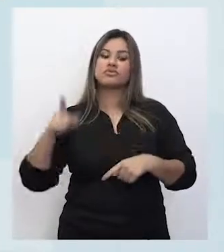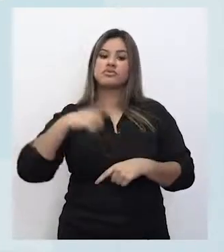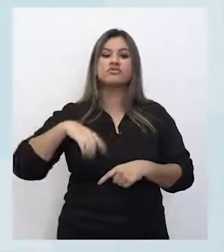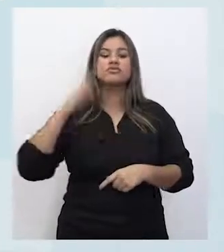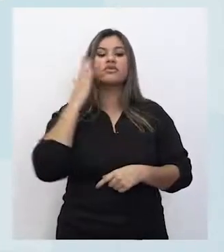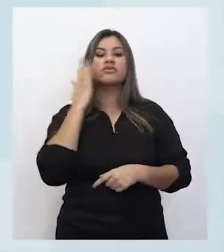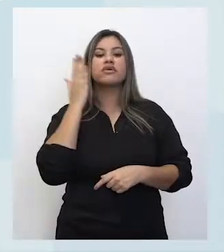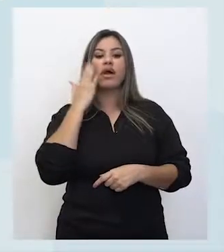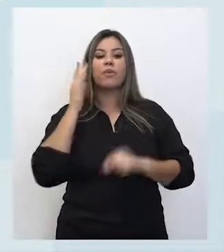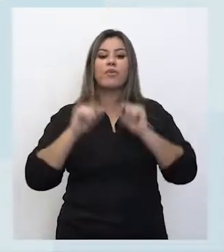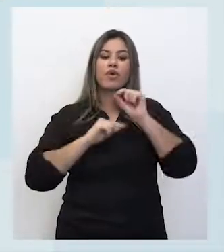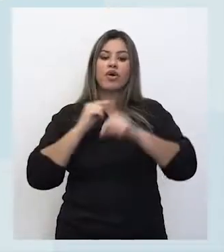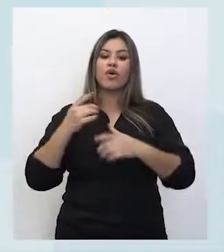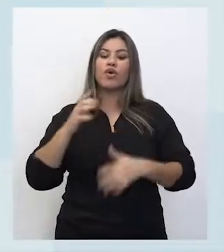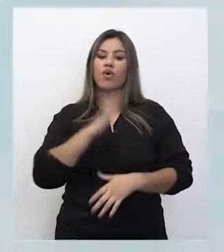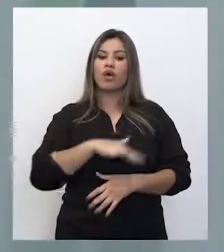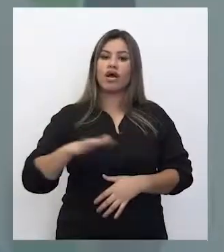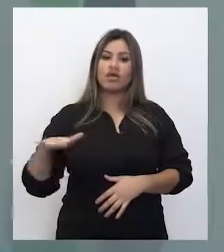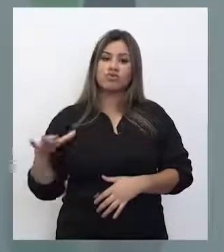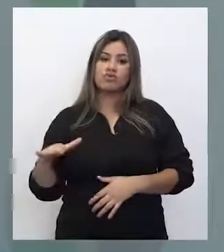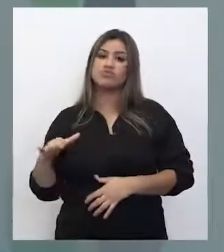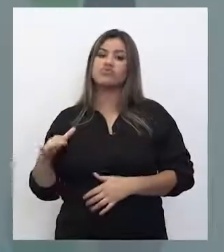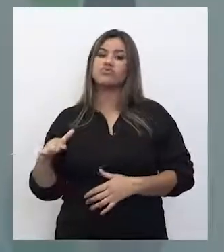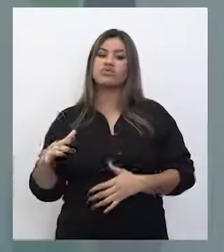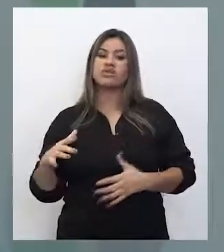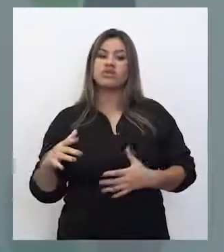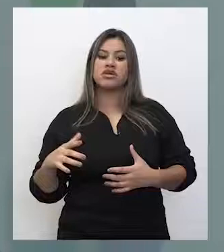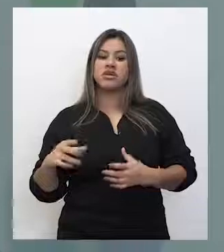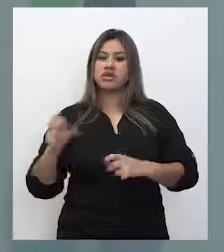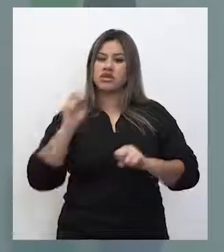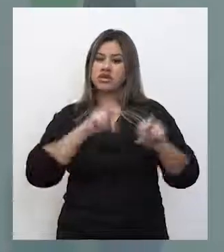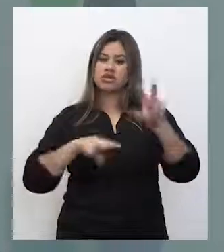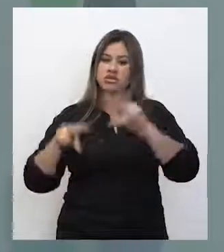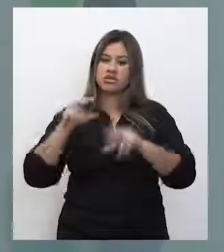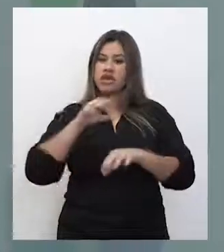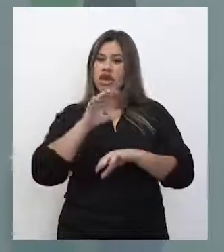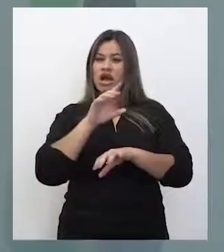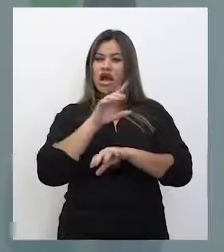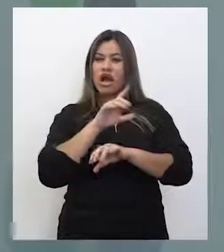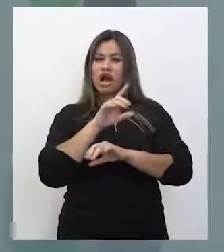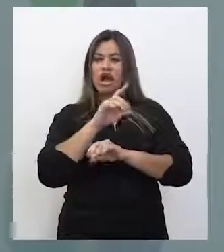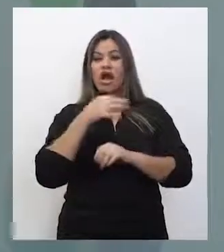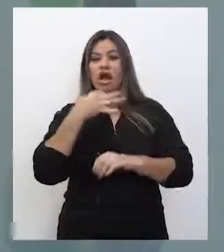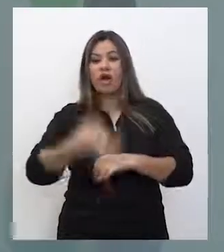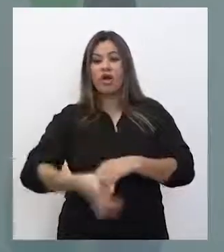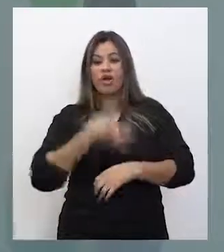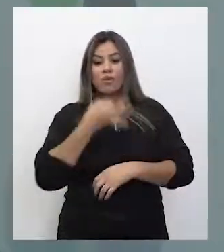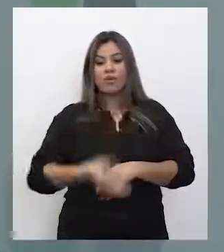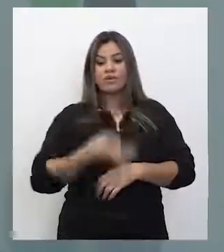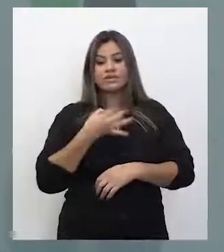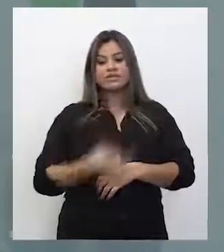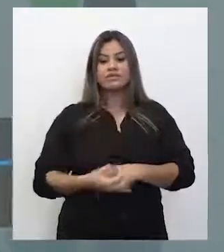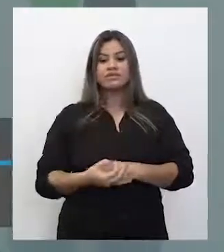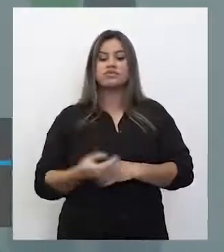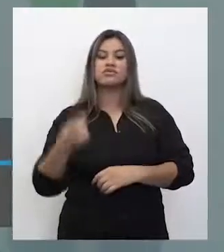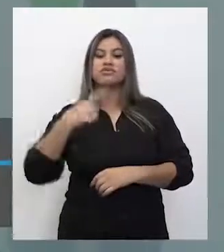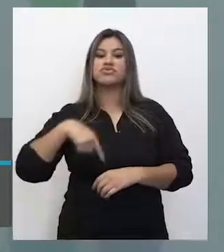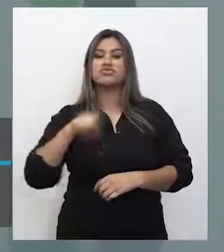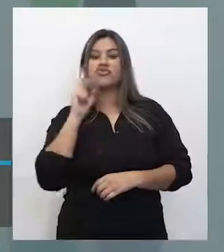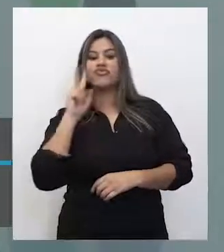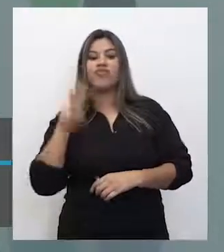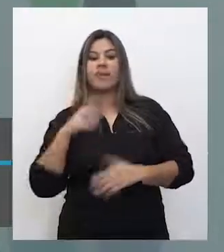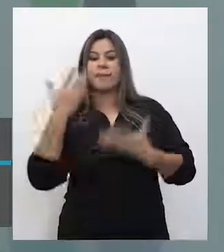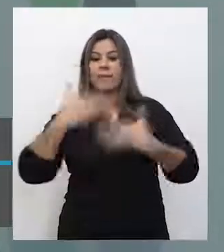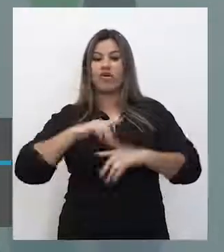que os alunos, quando são movidos a estudar argumentação, a gente vê que nas grandes